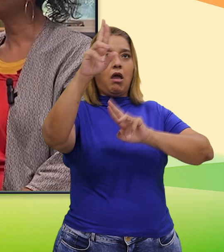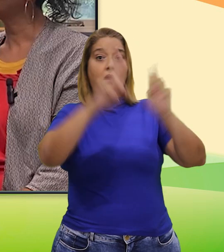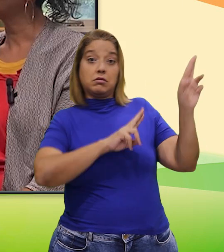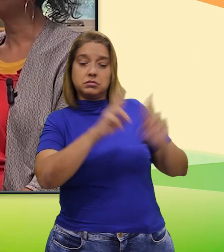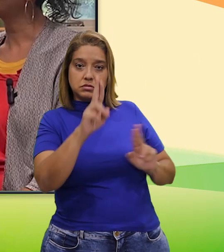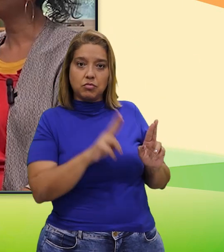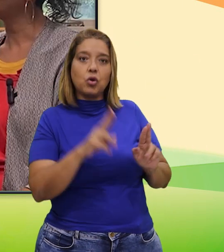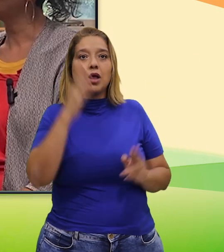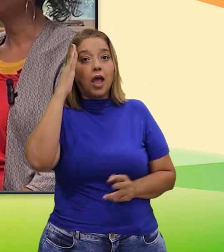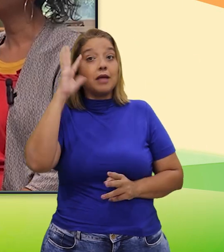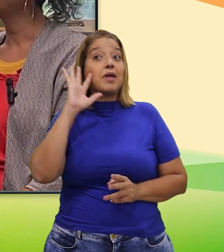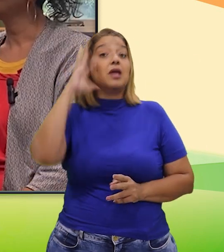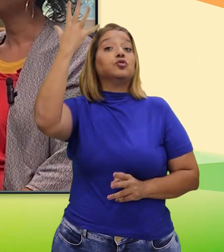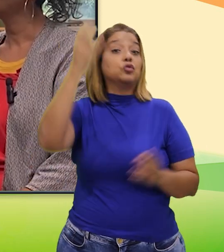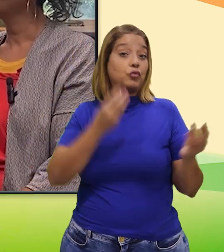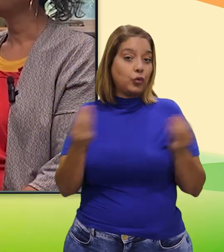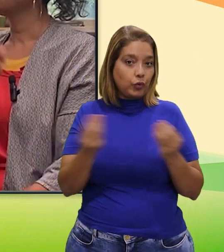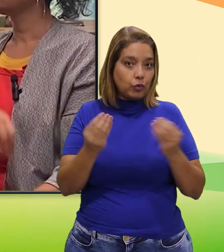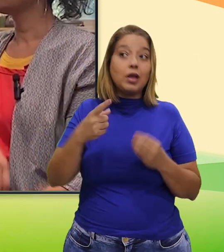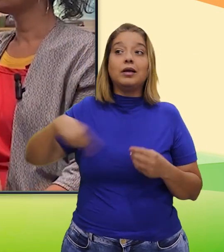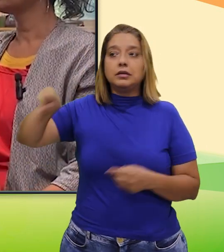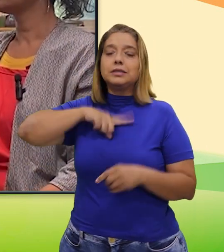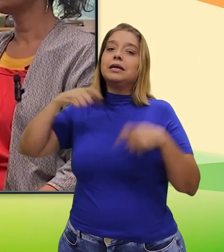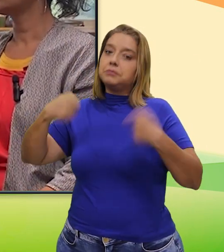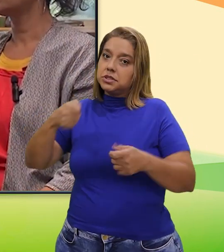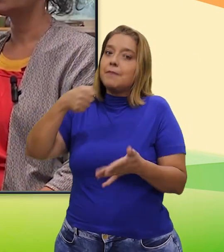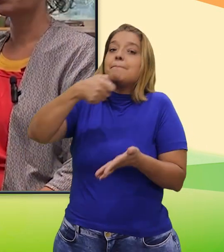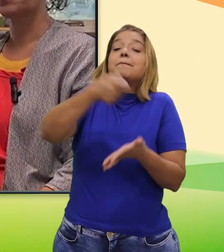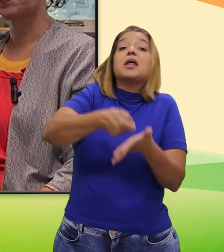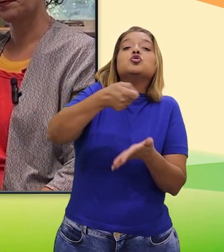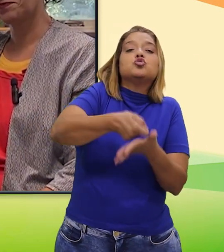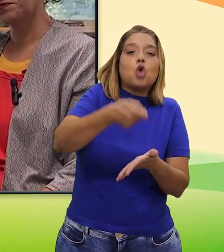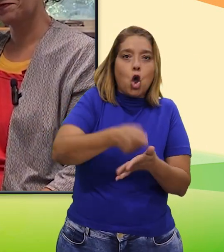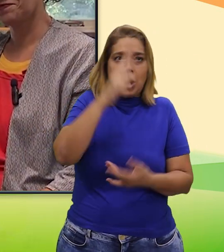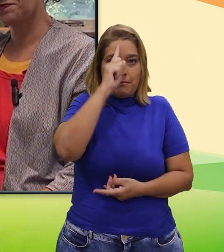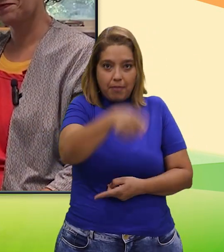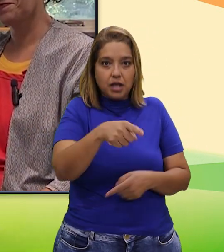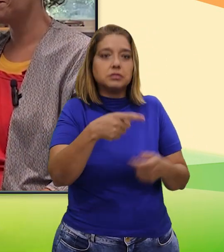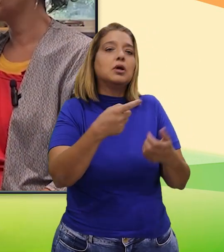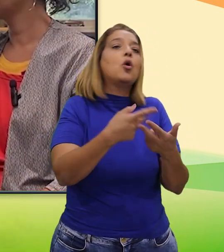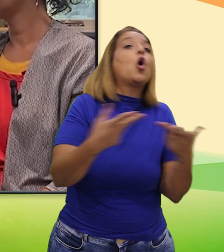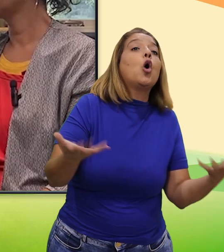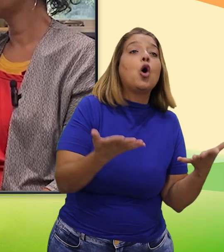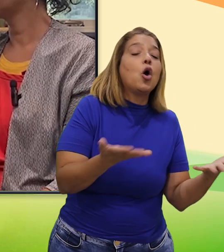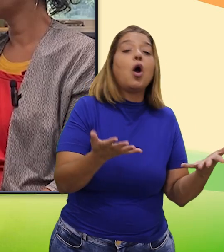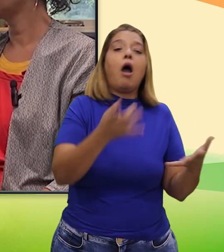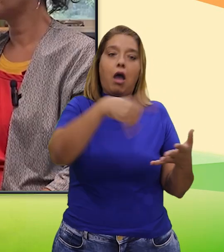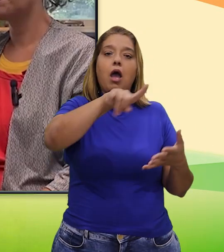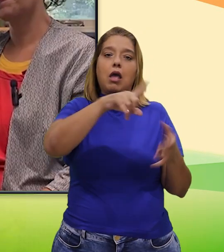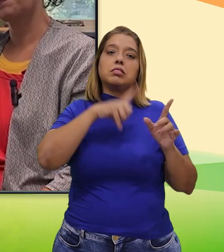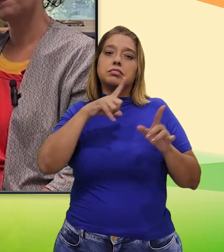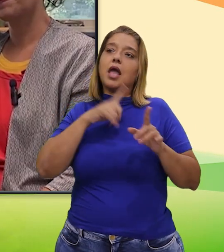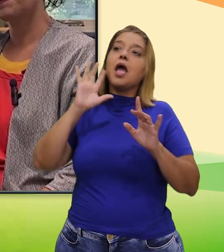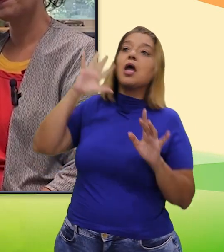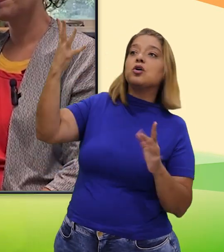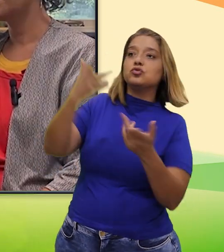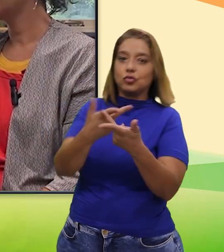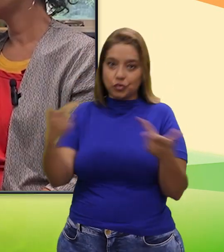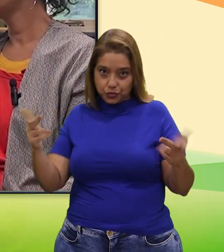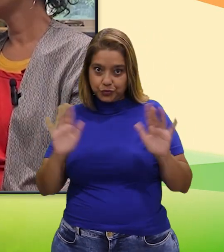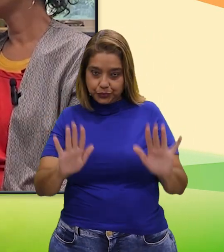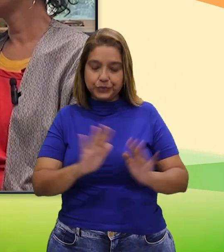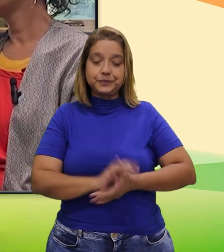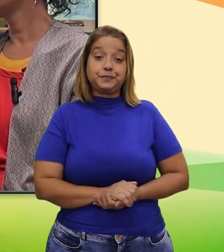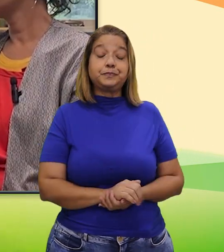geral, ela responde. Isso aí, é por isso que a gente precisa fazer pressão, porque a indústria responde. Então, a